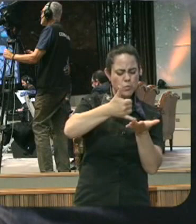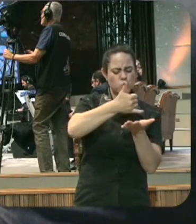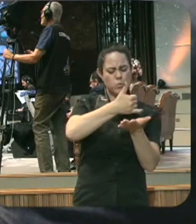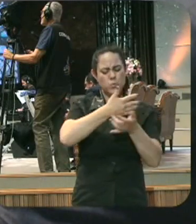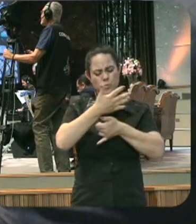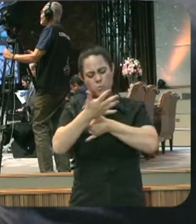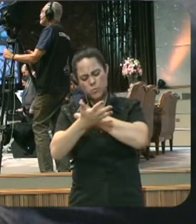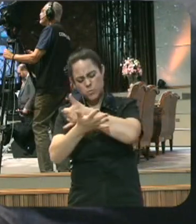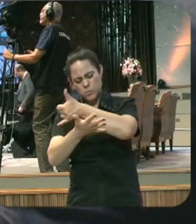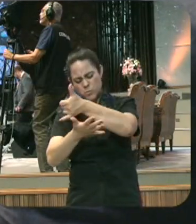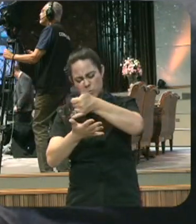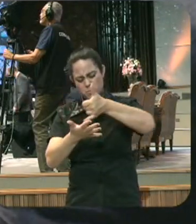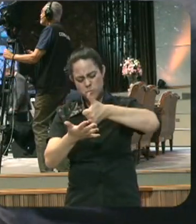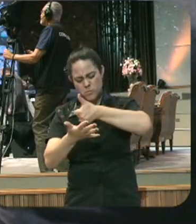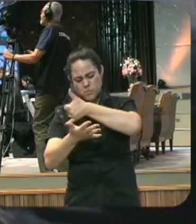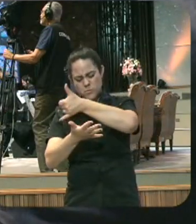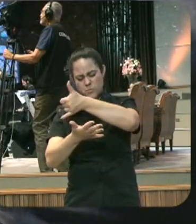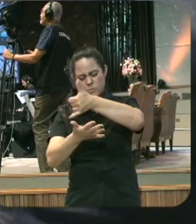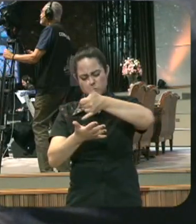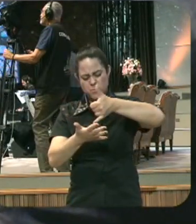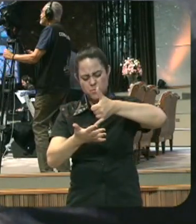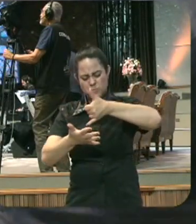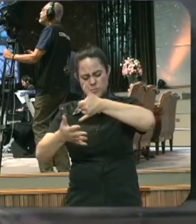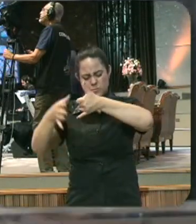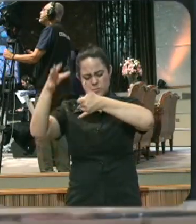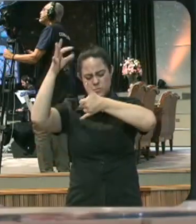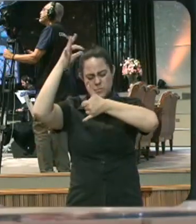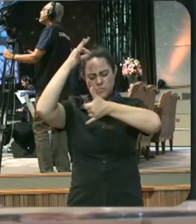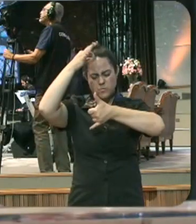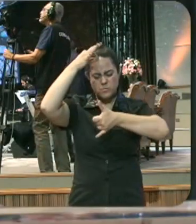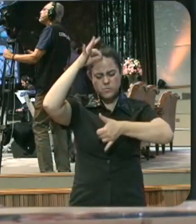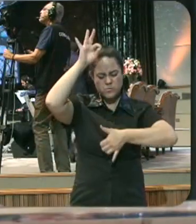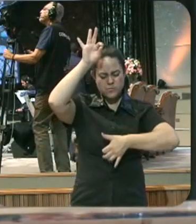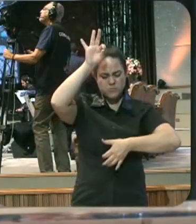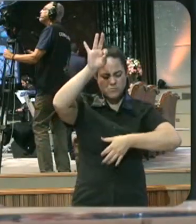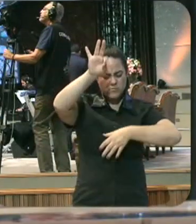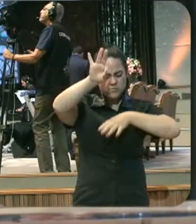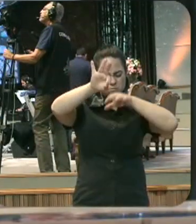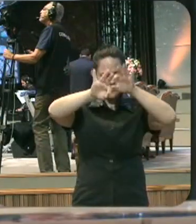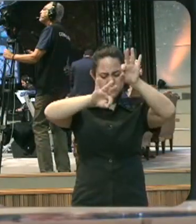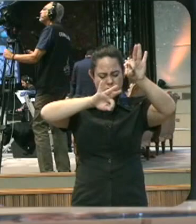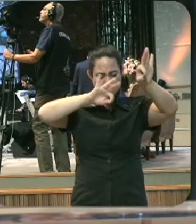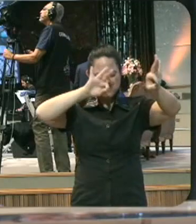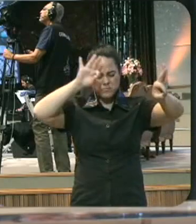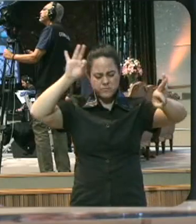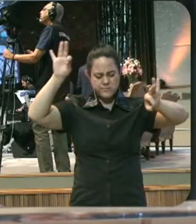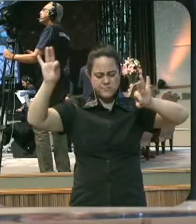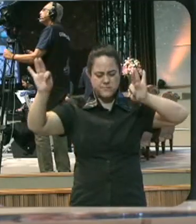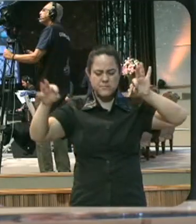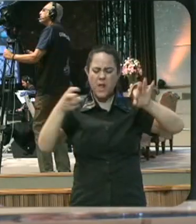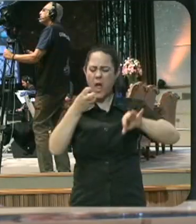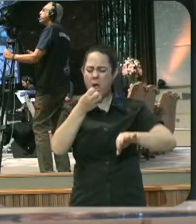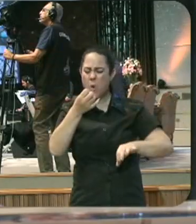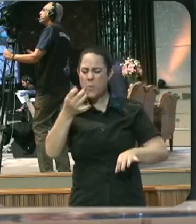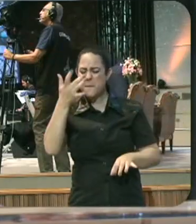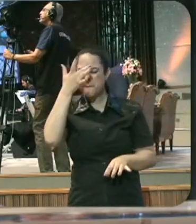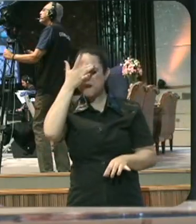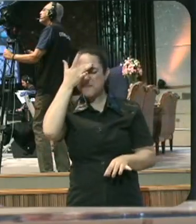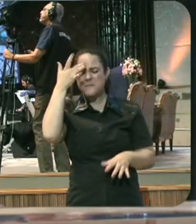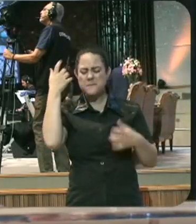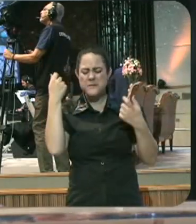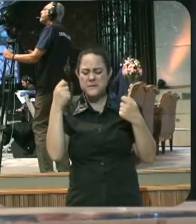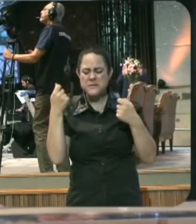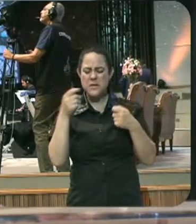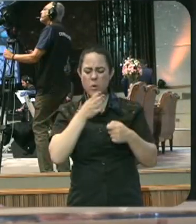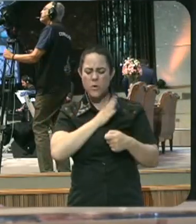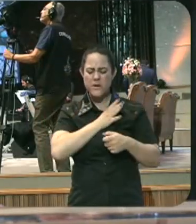filhinhos agora. Coloca o óleo do teu Espírito sobre eles. Ó Pai, alguns precisam ser curados do